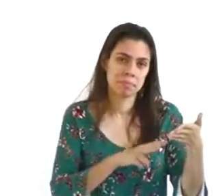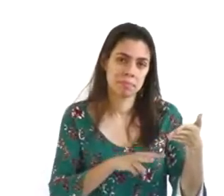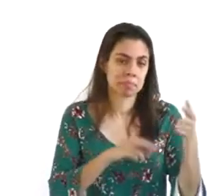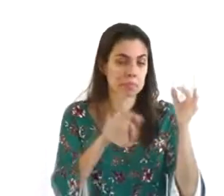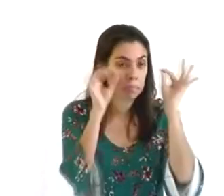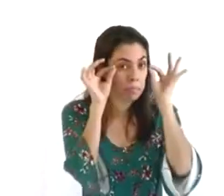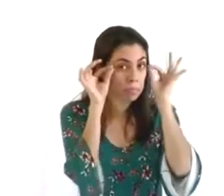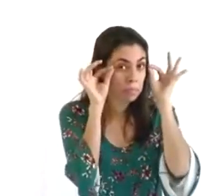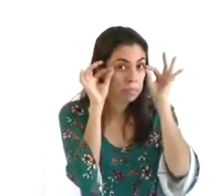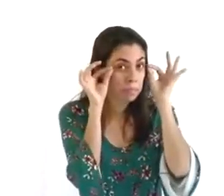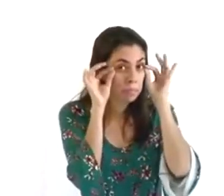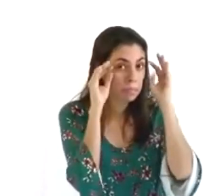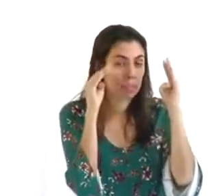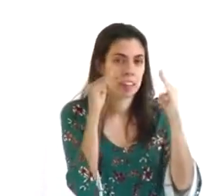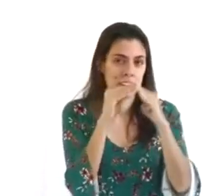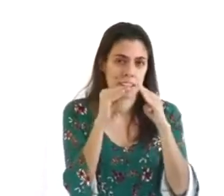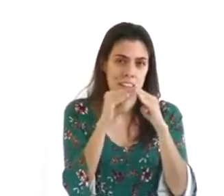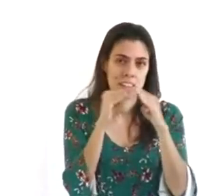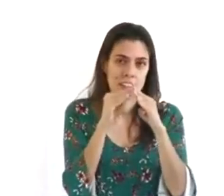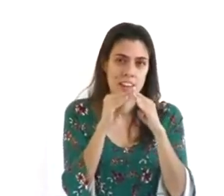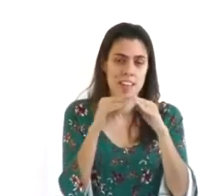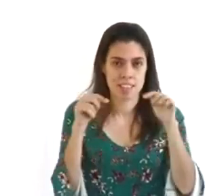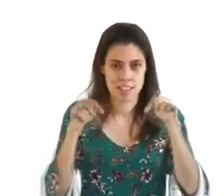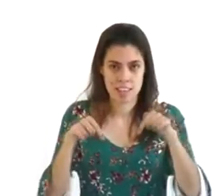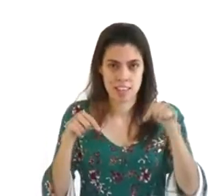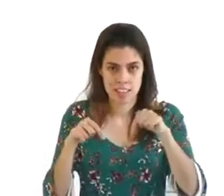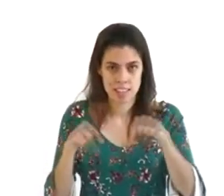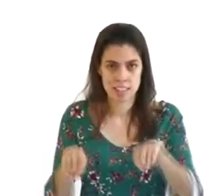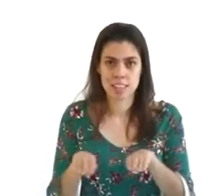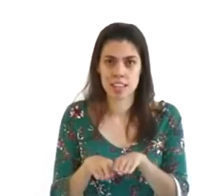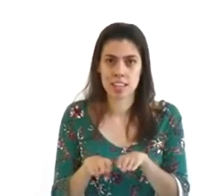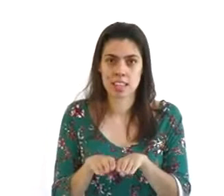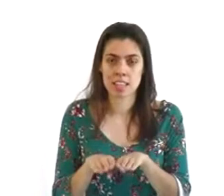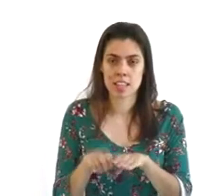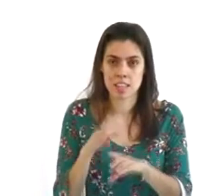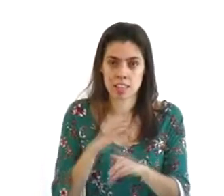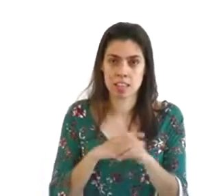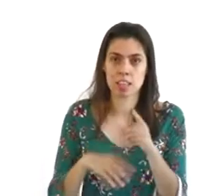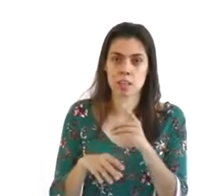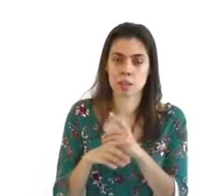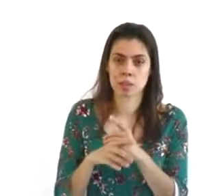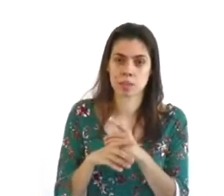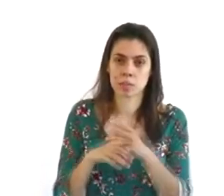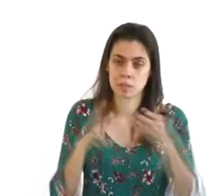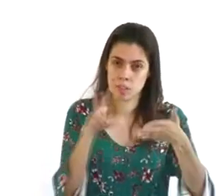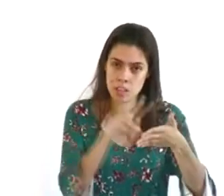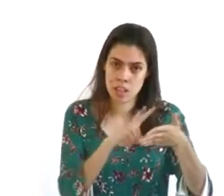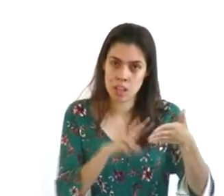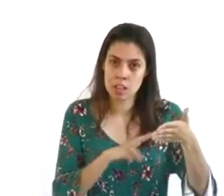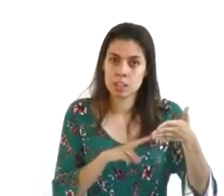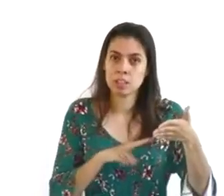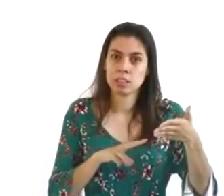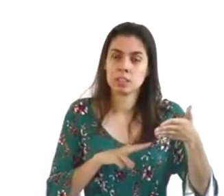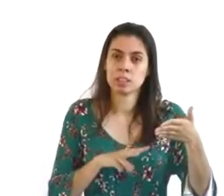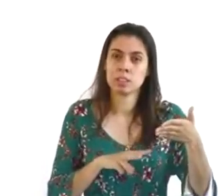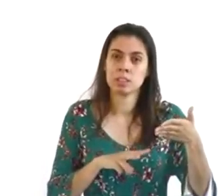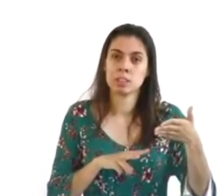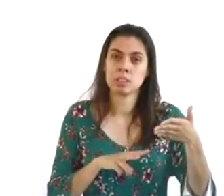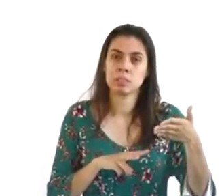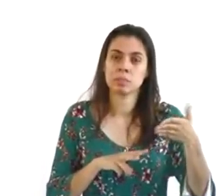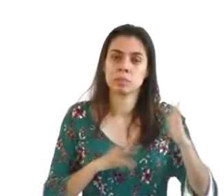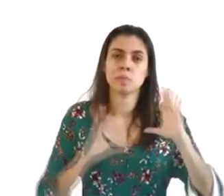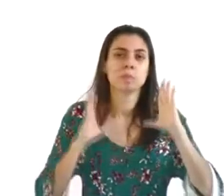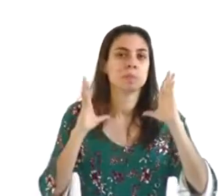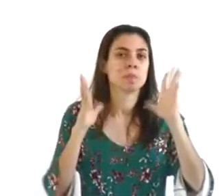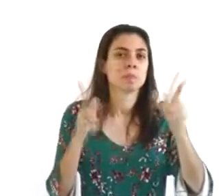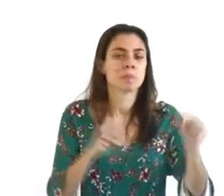agora a transmissão, mas não somente acompanhando, mas também prestando culto ao Senhor, farão a leitura comigo. Nós aqui presentes no templo e os irmãos em